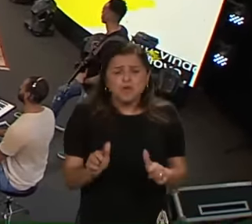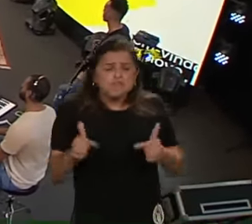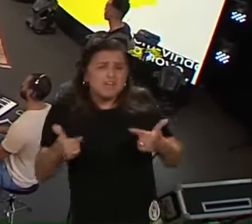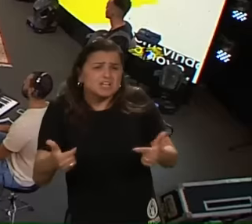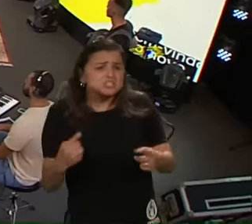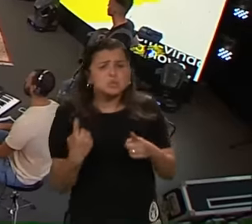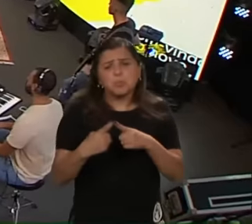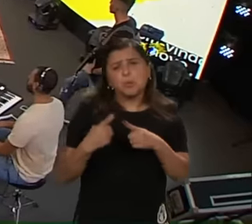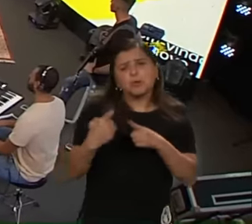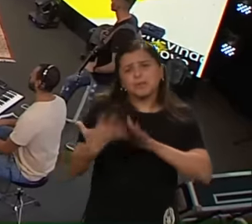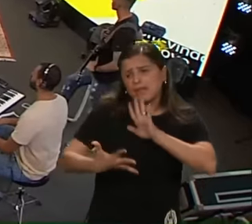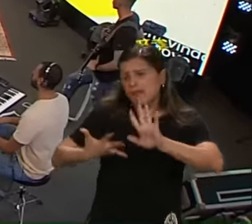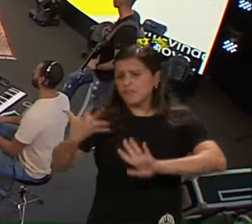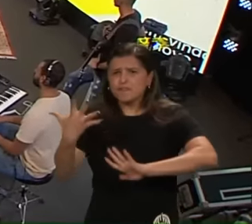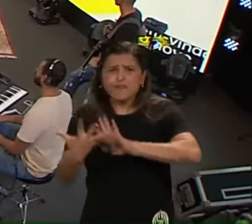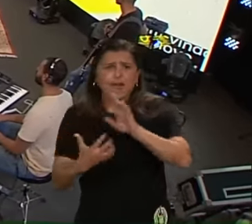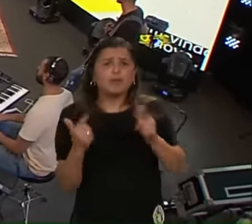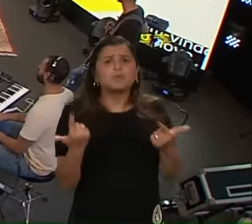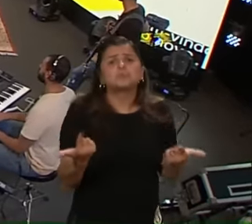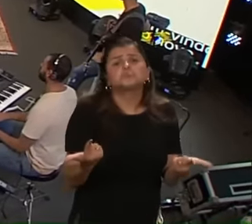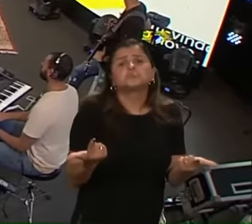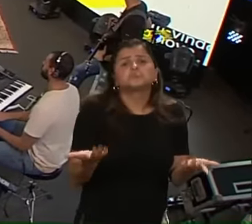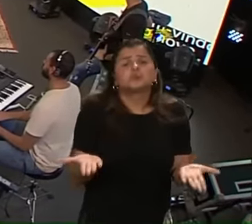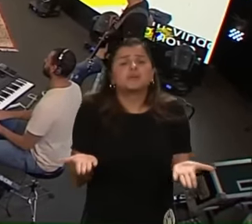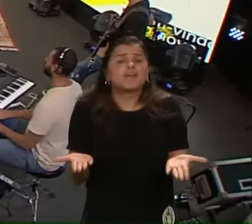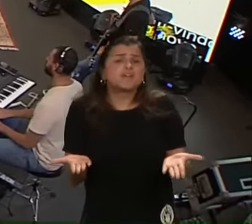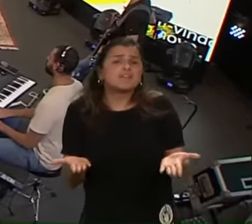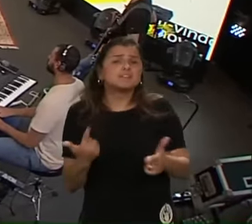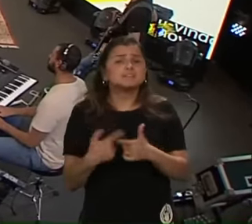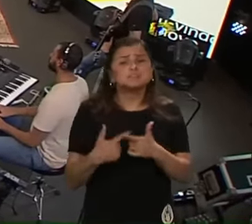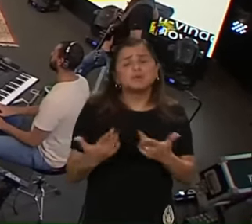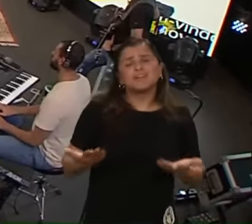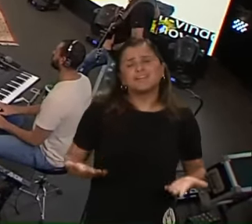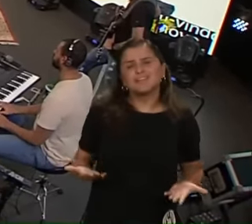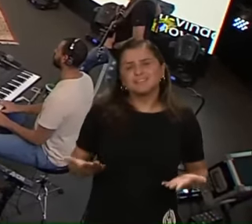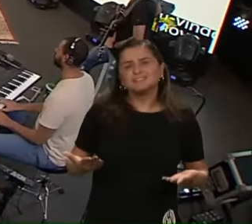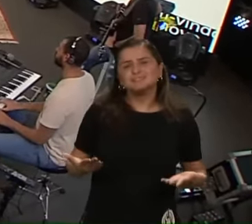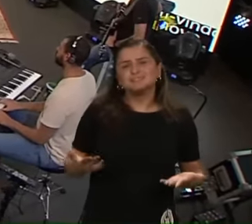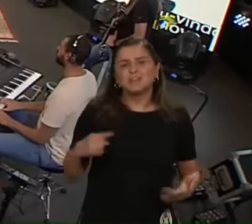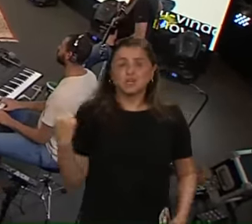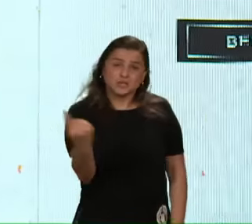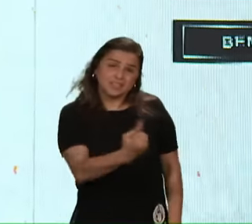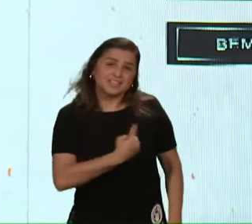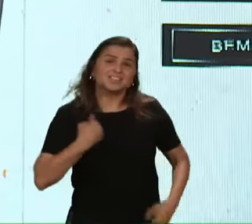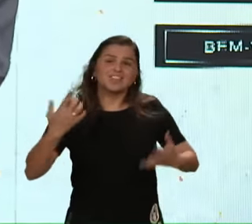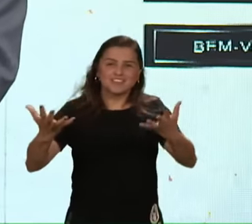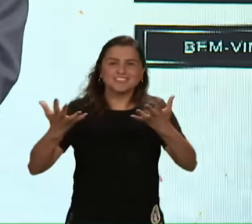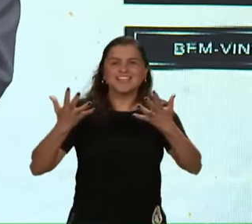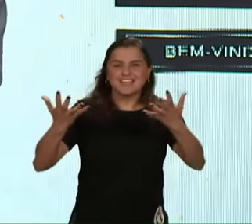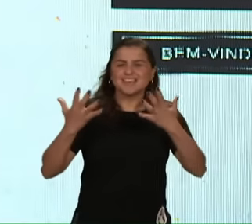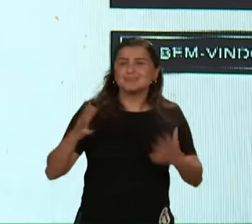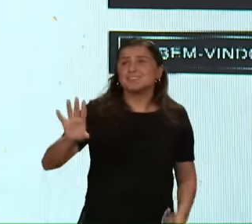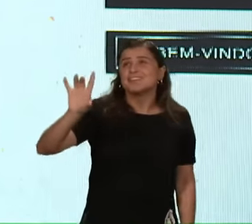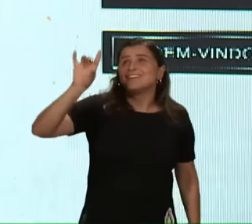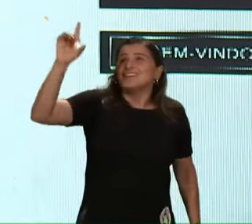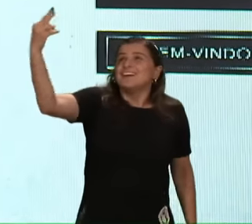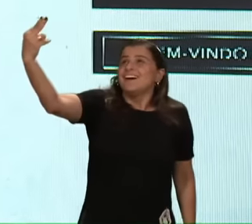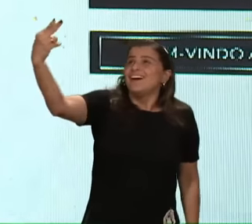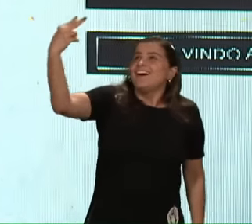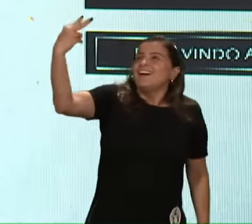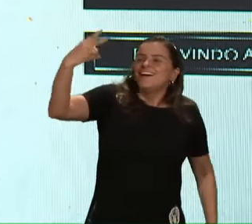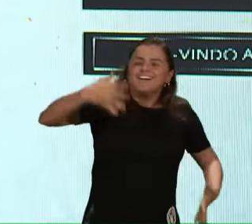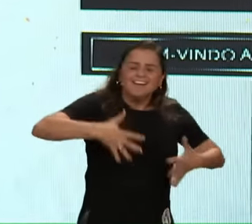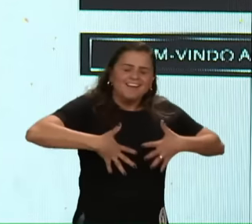Por que falamos o que falamos? Porque nós queremos agradar o Senhor.